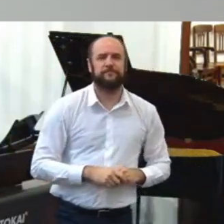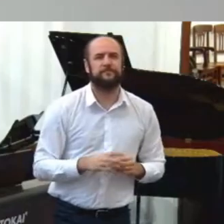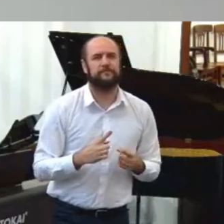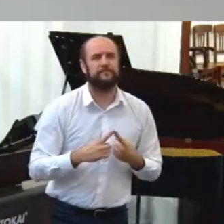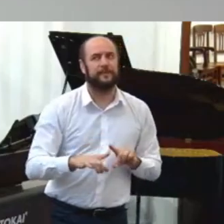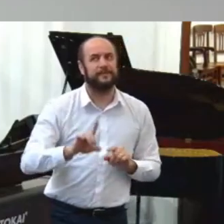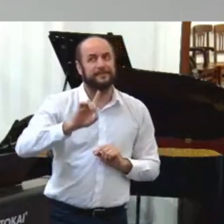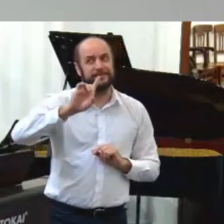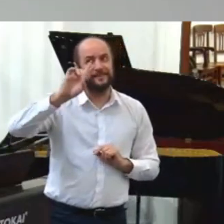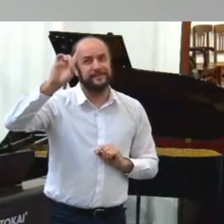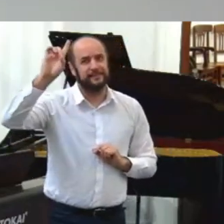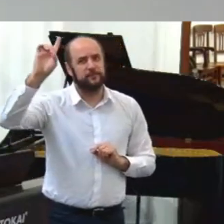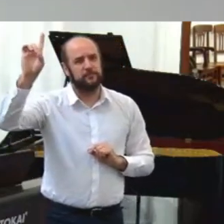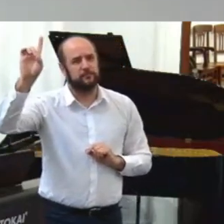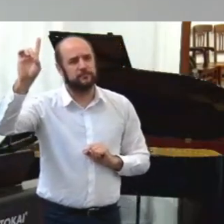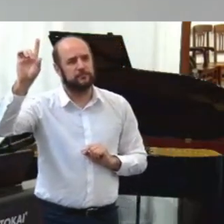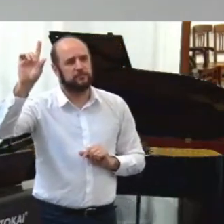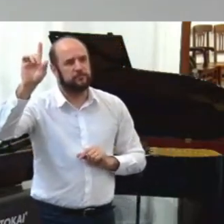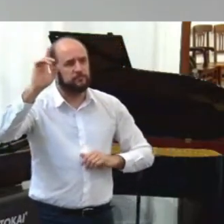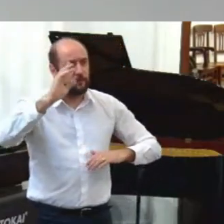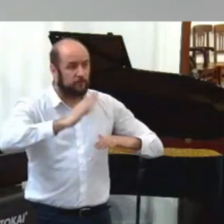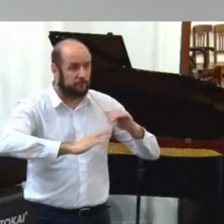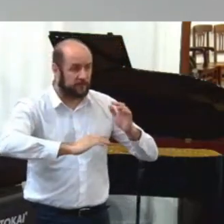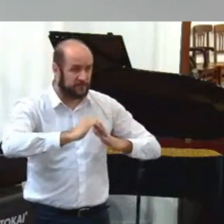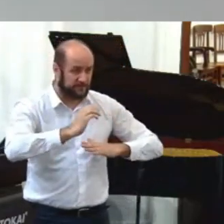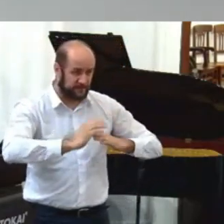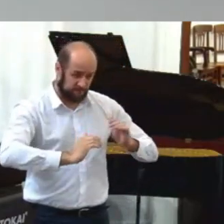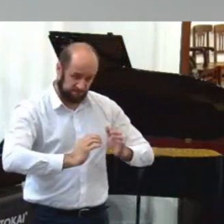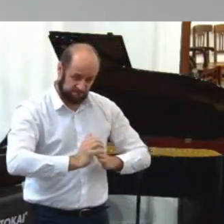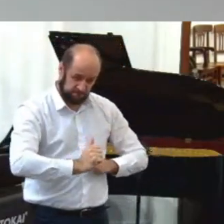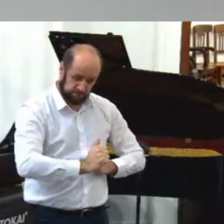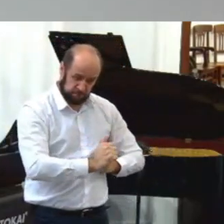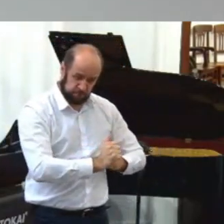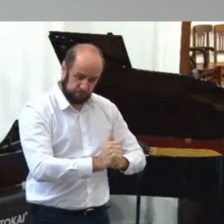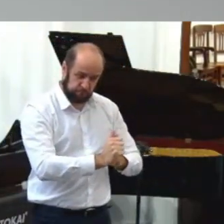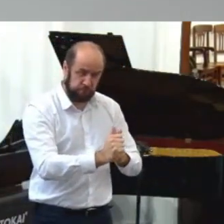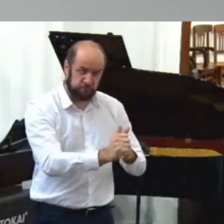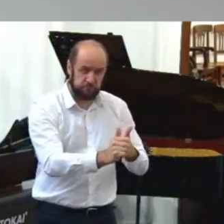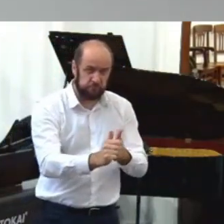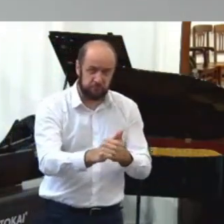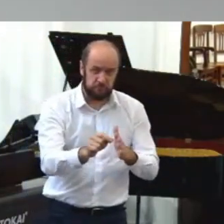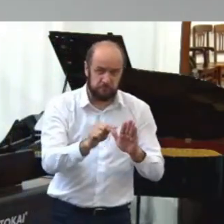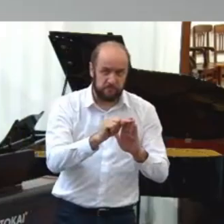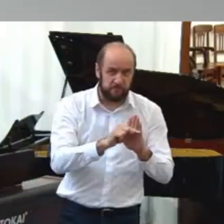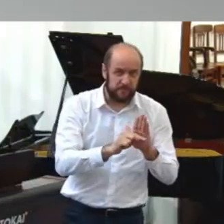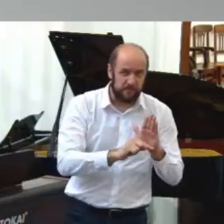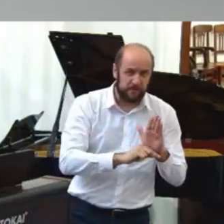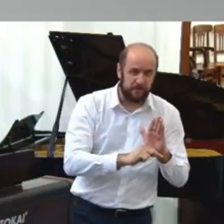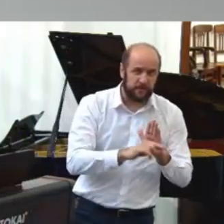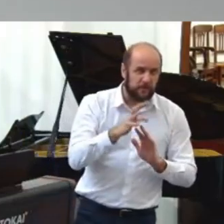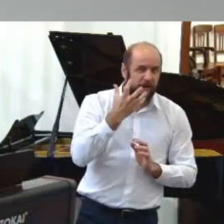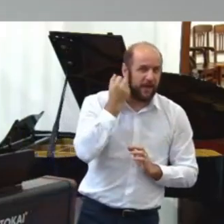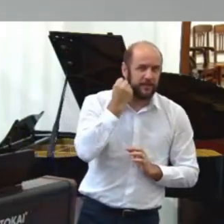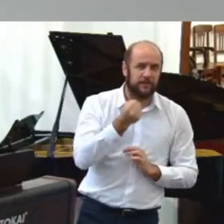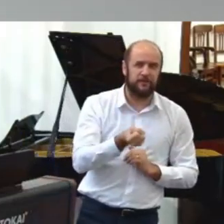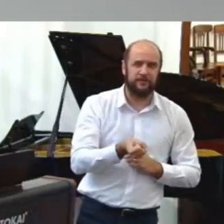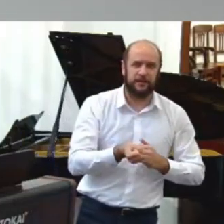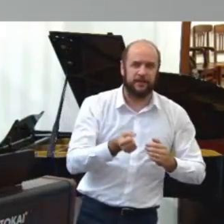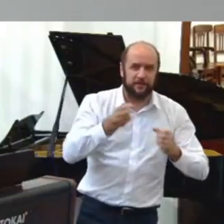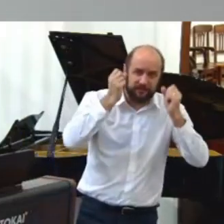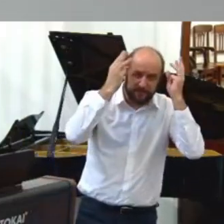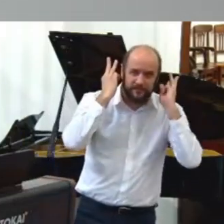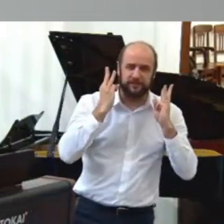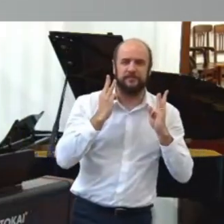Senhor, na sua providência, faz com que ela adote Moisés para que se cumprisse o que estava escrito em Gênesis